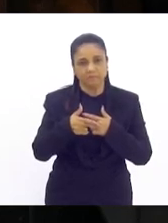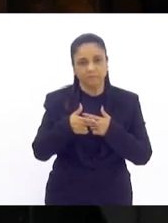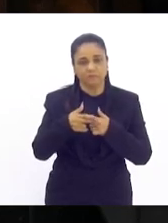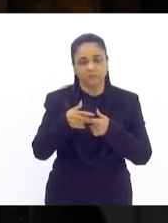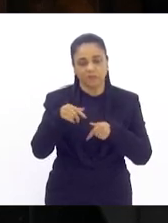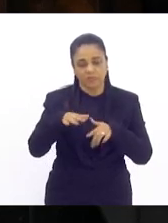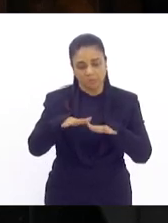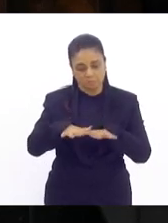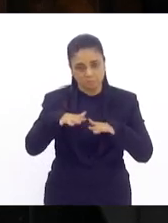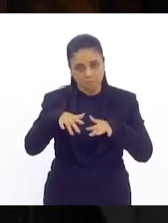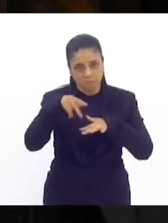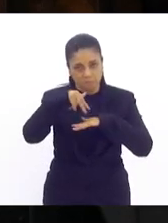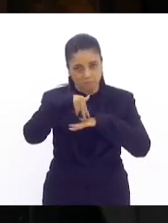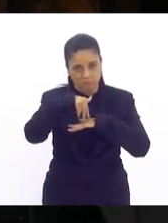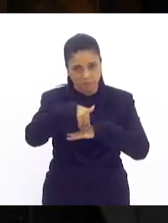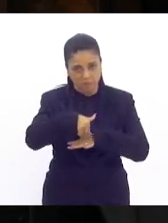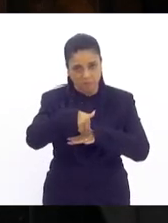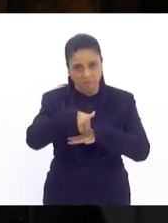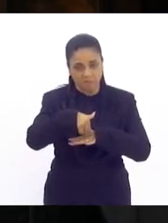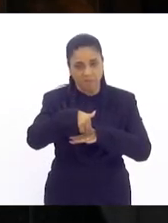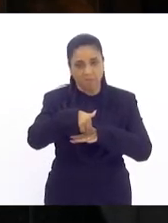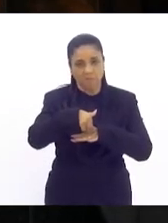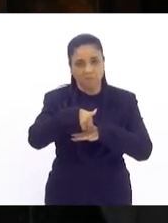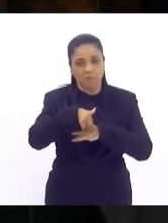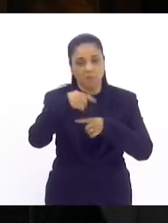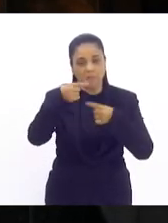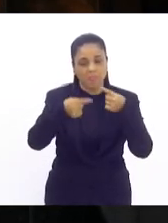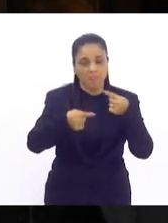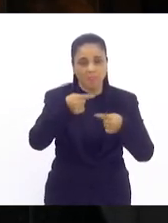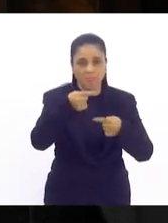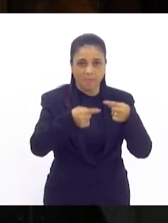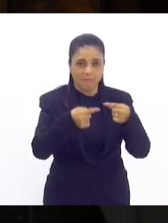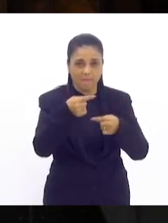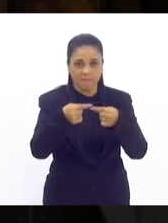no plenário sobre o debate